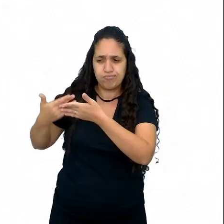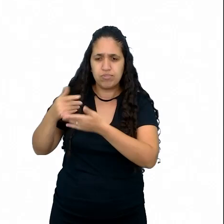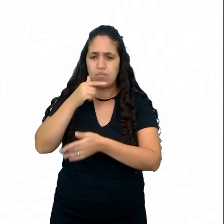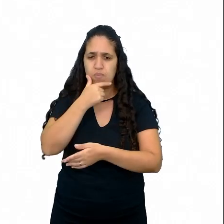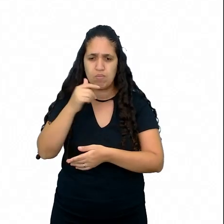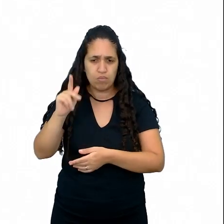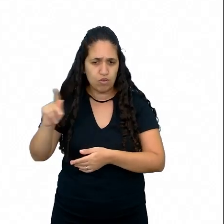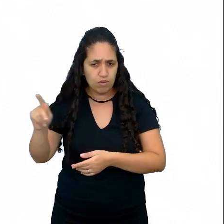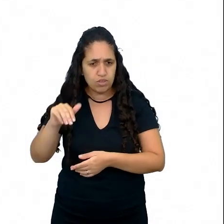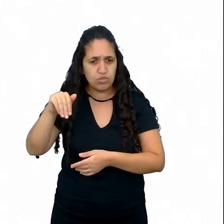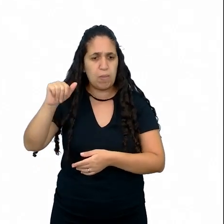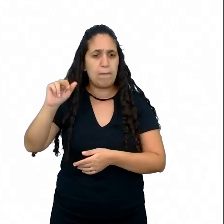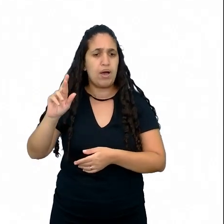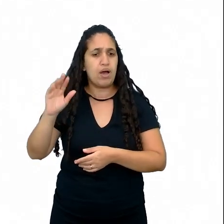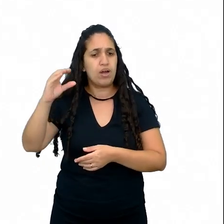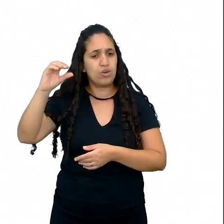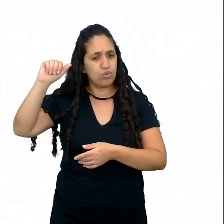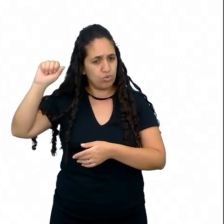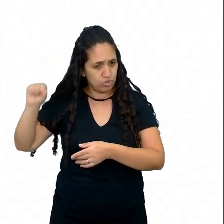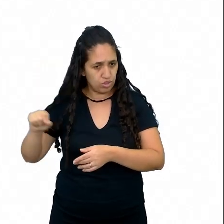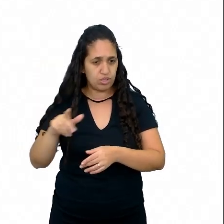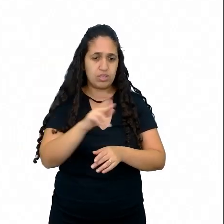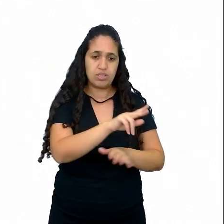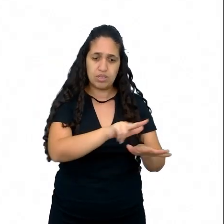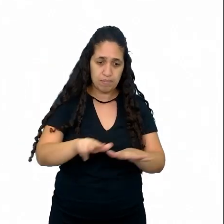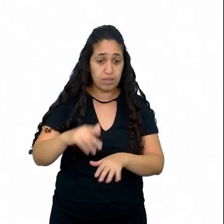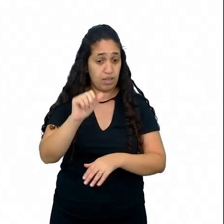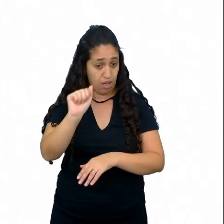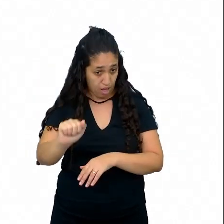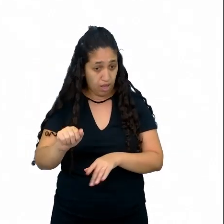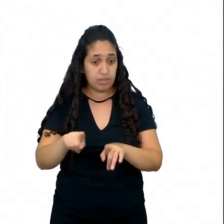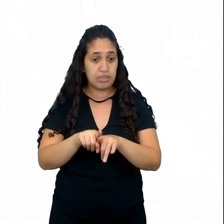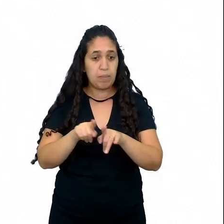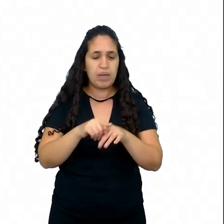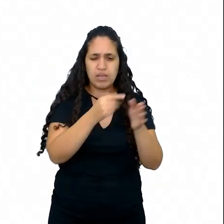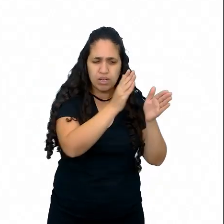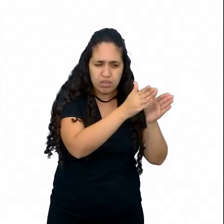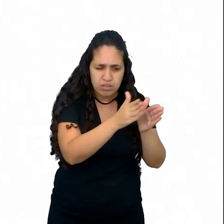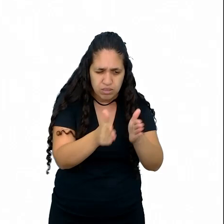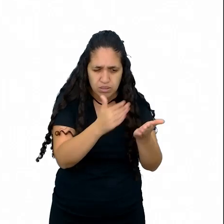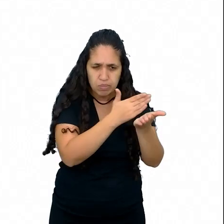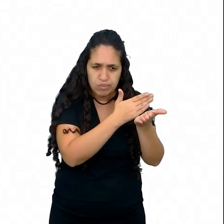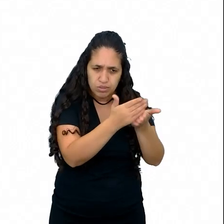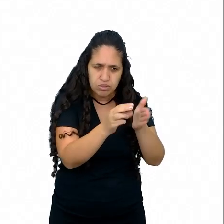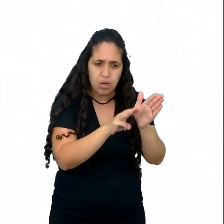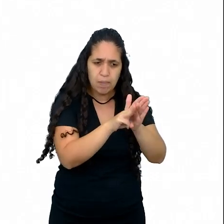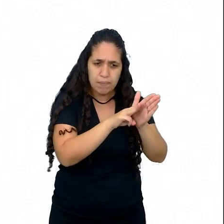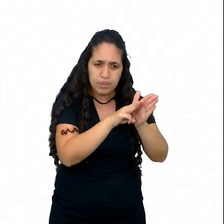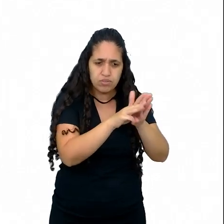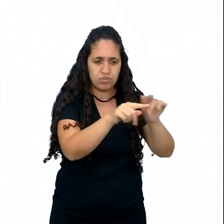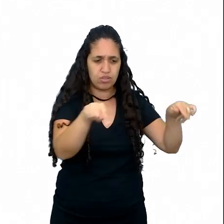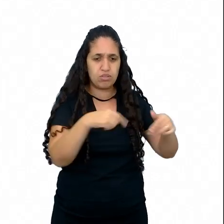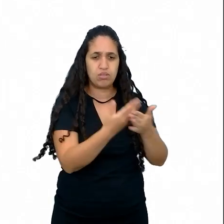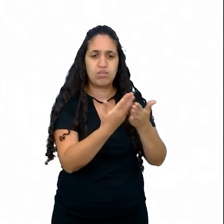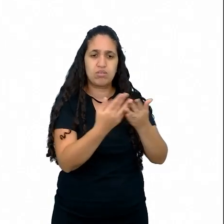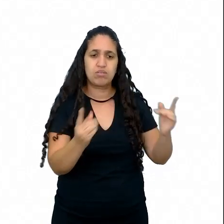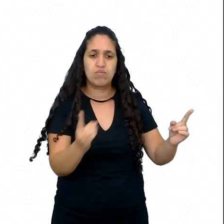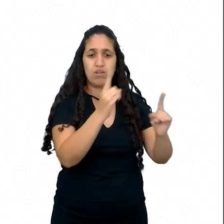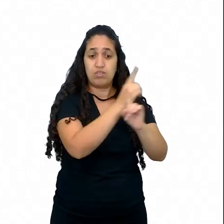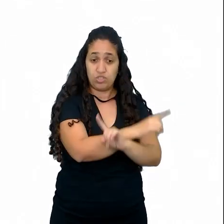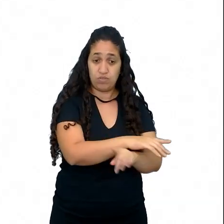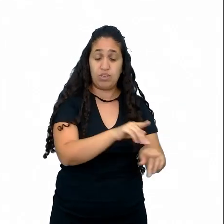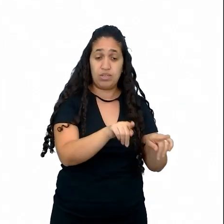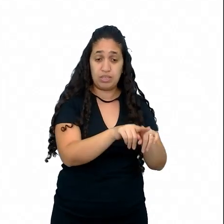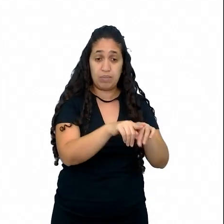nosso decorrer da semana A. Nós apresentamos as etapas iniciais da metodologia de sala de aula invertida, aplicada